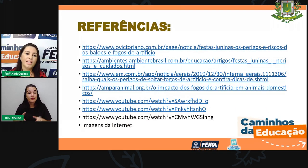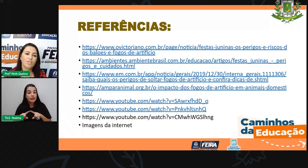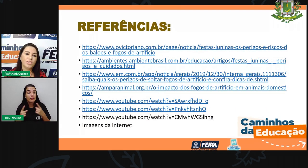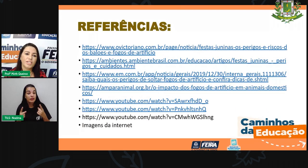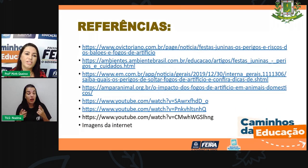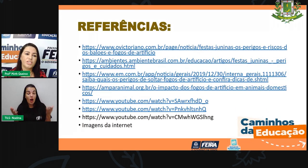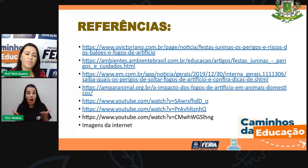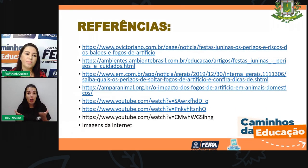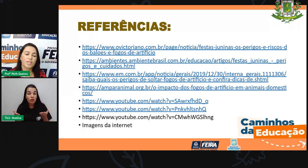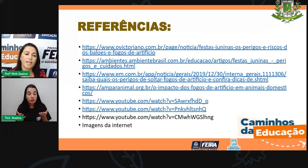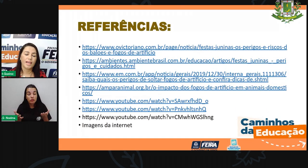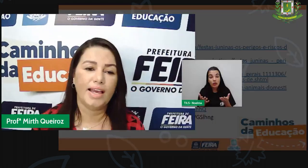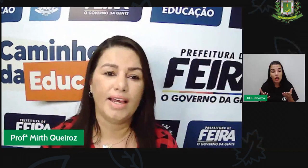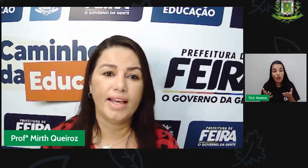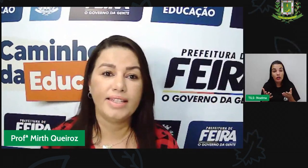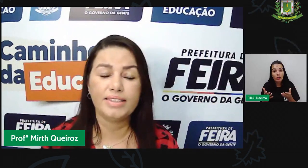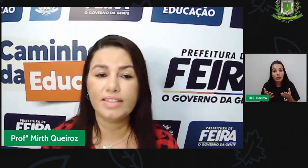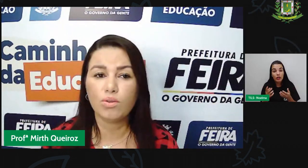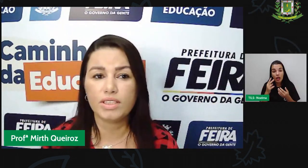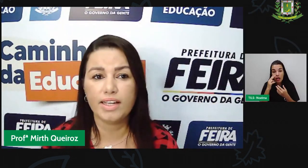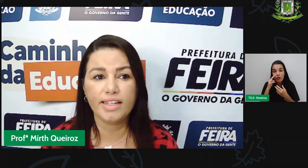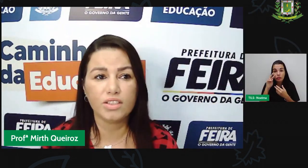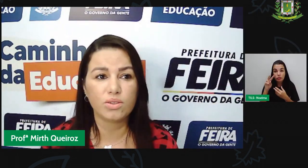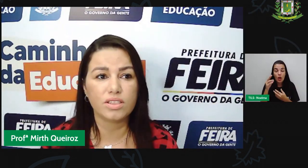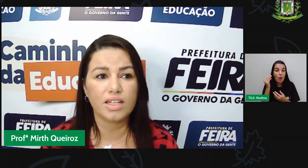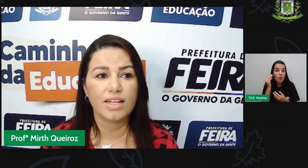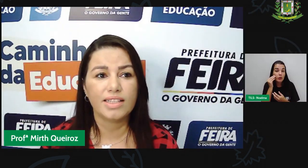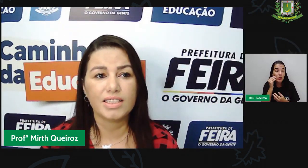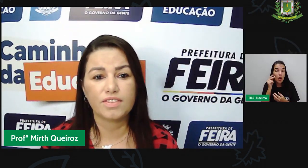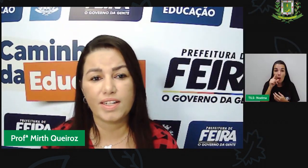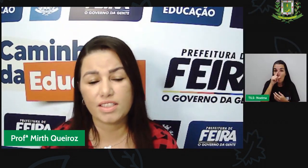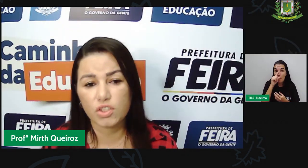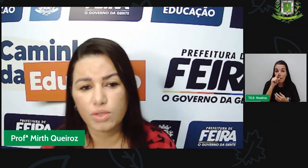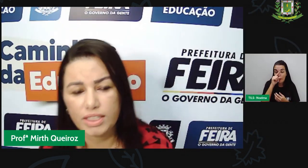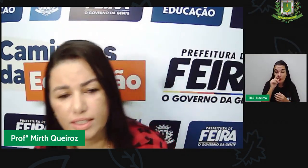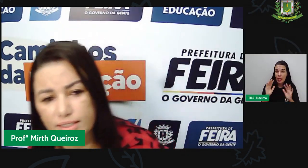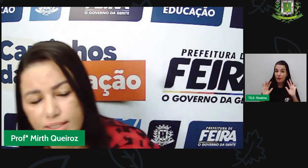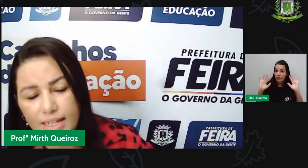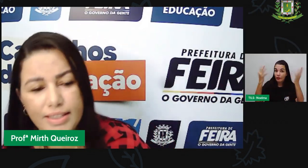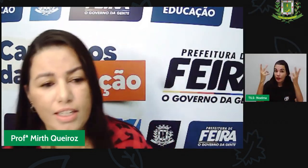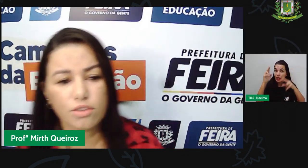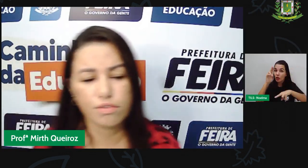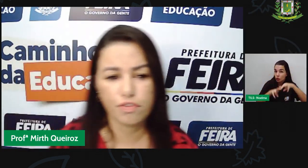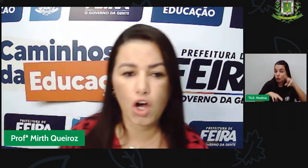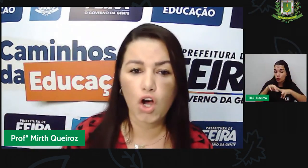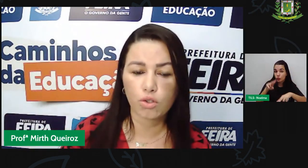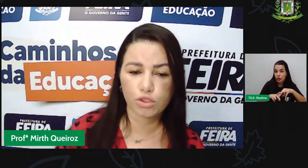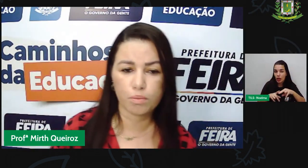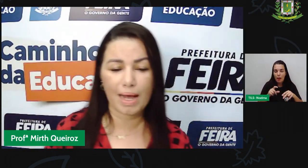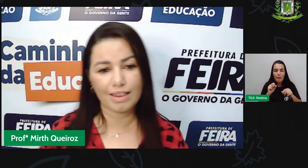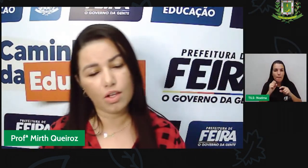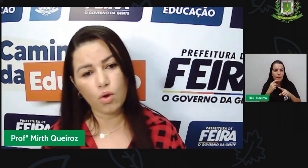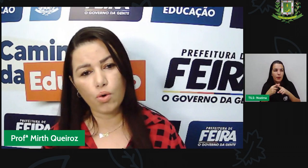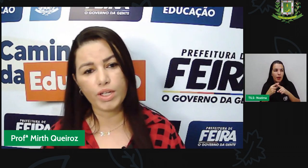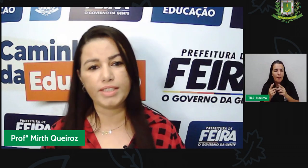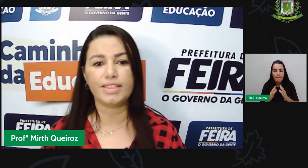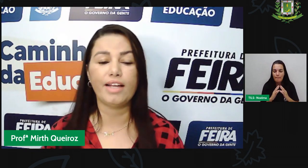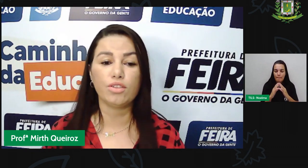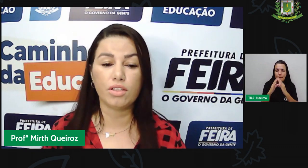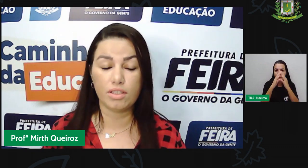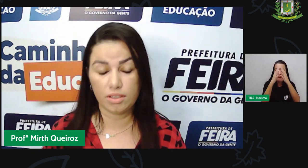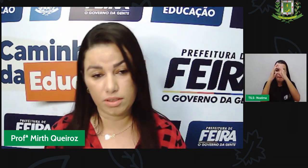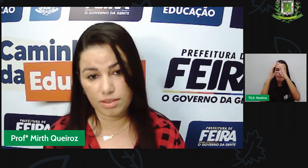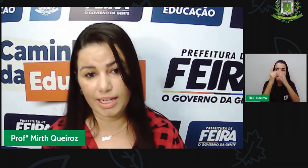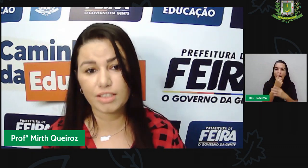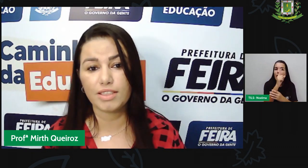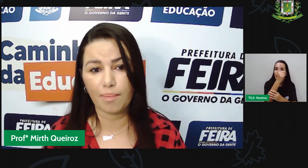Então, gente, esses são os riscos das festas juninas. Tanto fogos, balões,